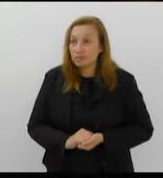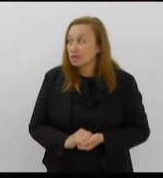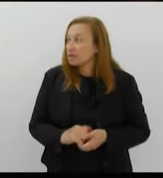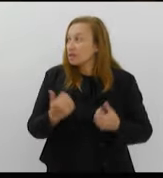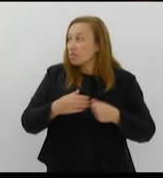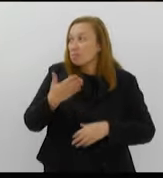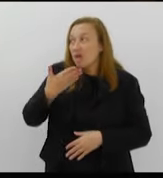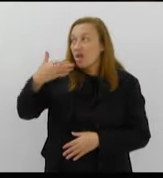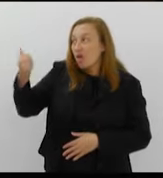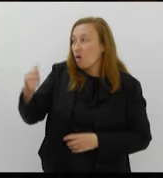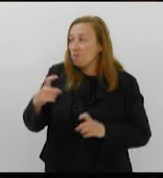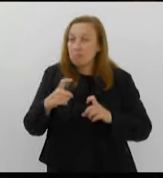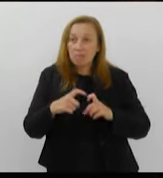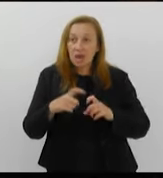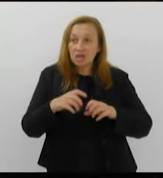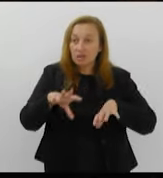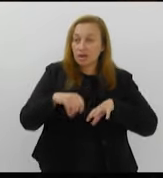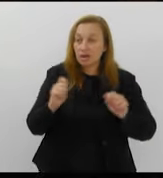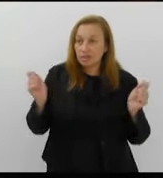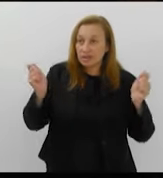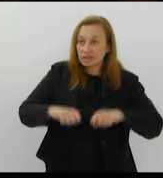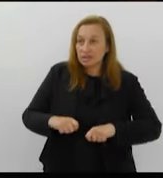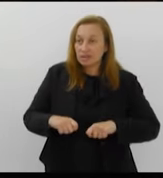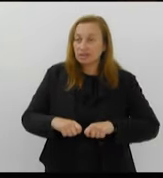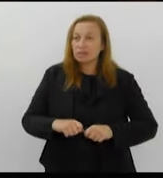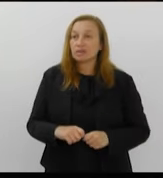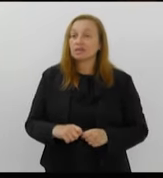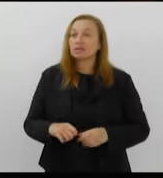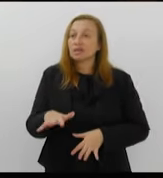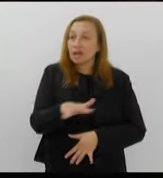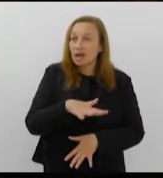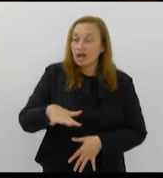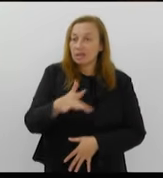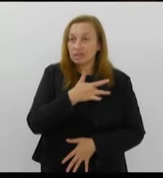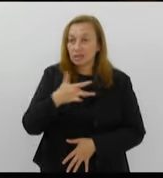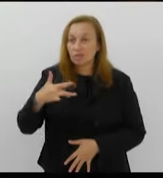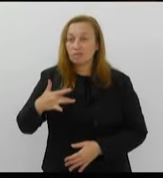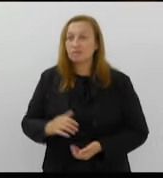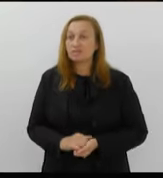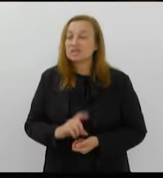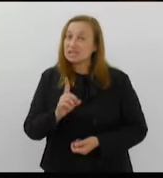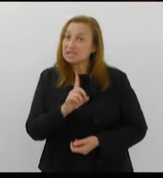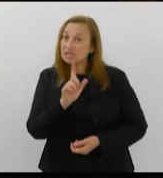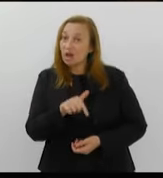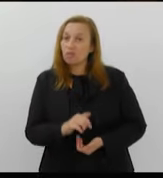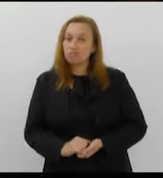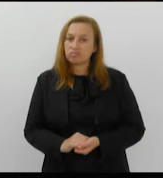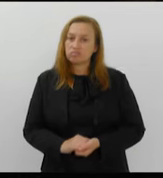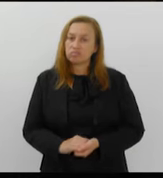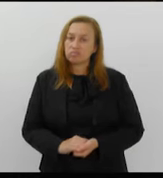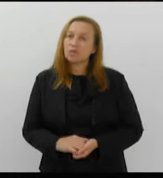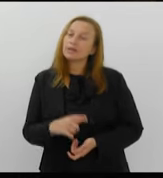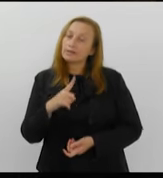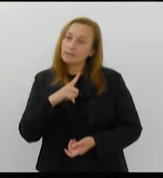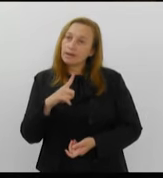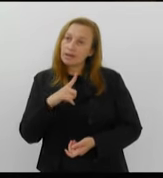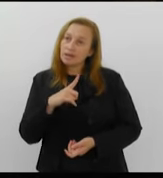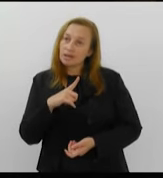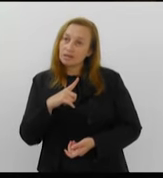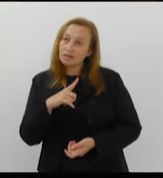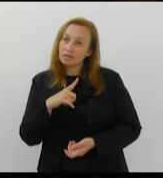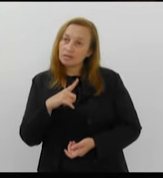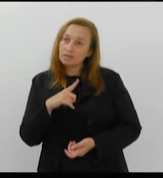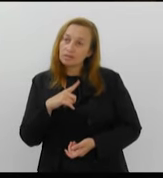melhor médico capacitado, qualificado para estar naquela unidade de saúde e não aquele que tem alguém para fazer